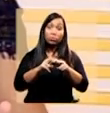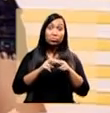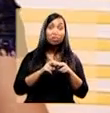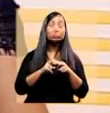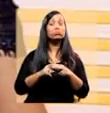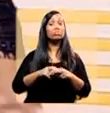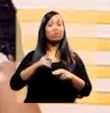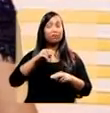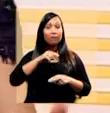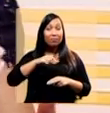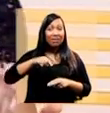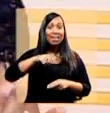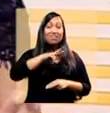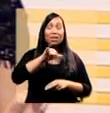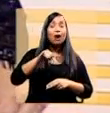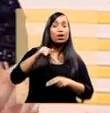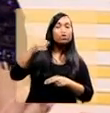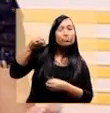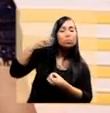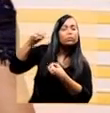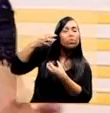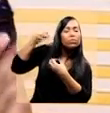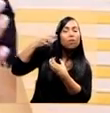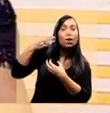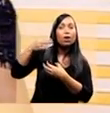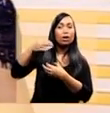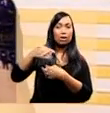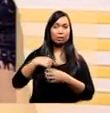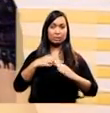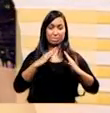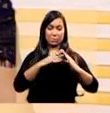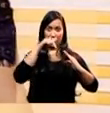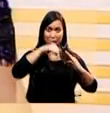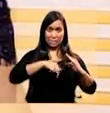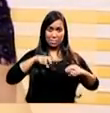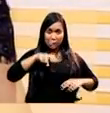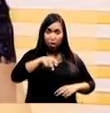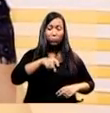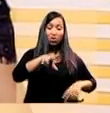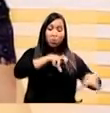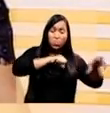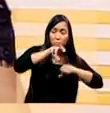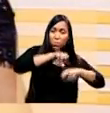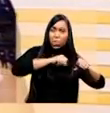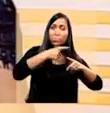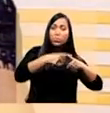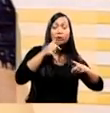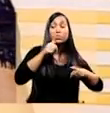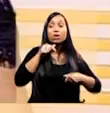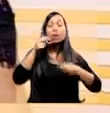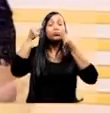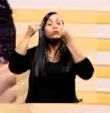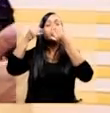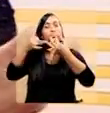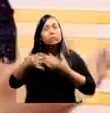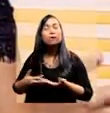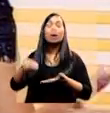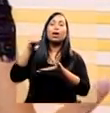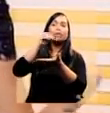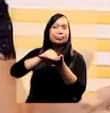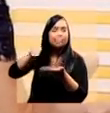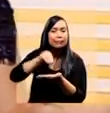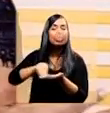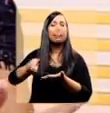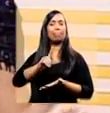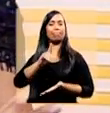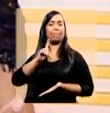por isso que elas vão buscando informações, recebemos no gabinete também, para direcionar essas mulheres à